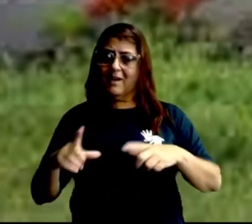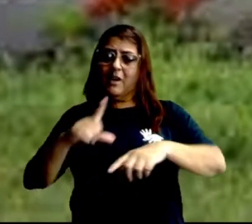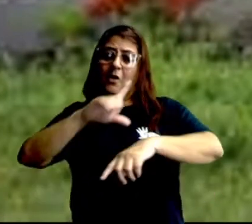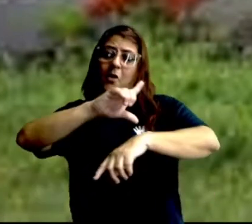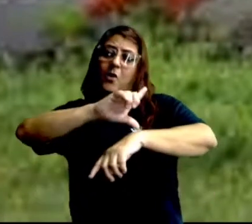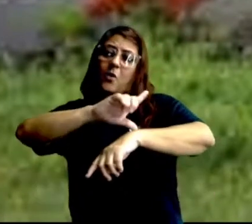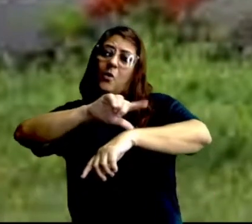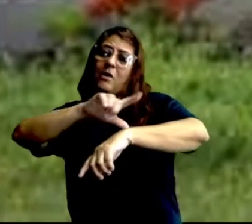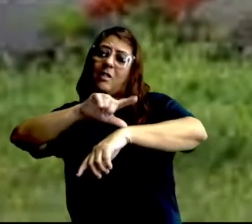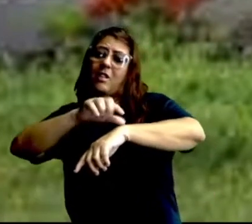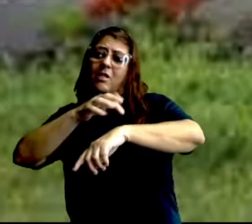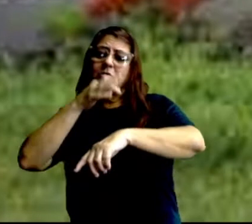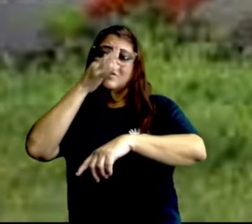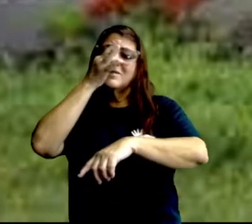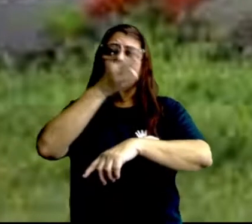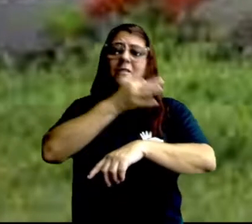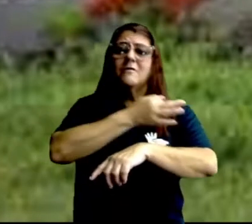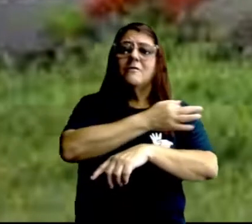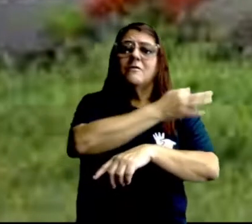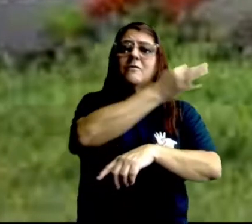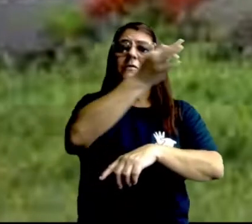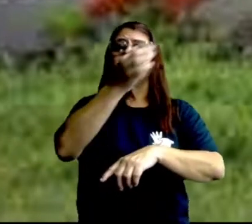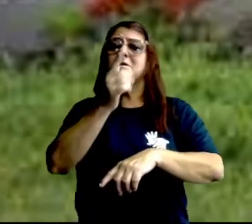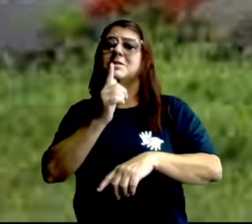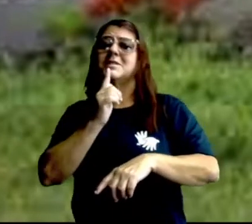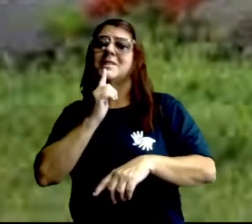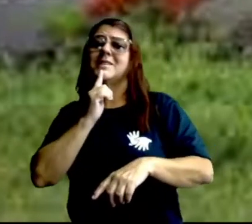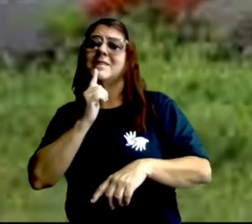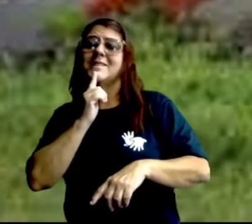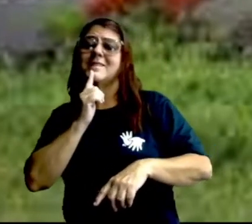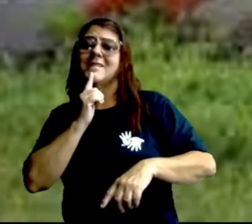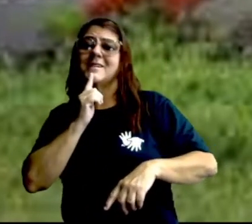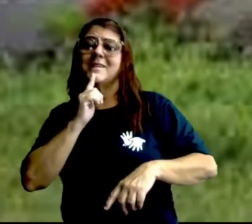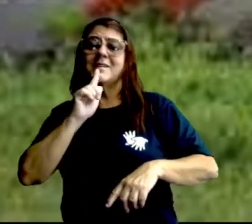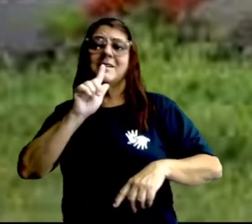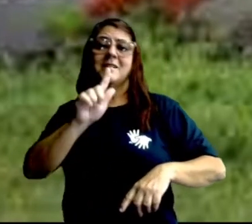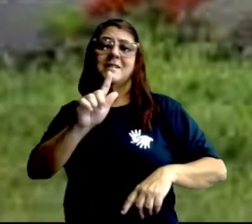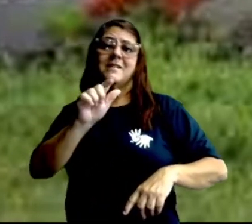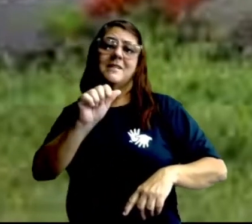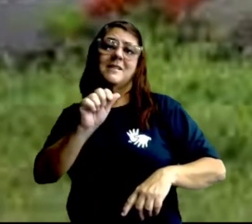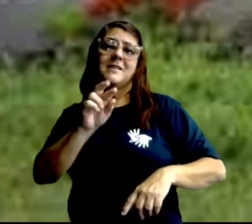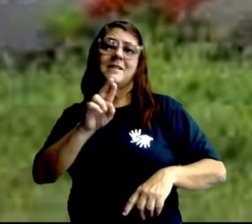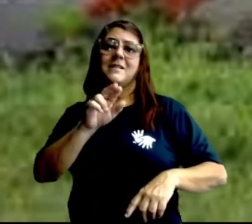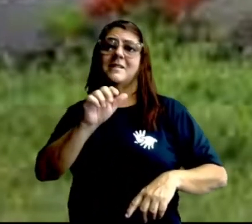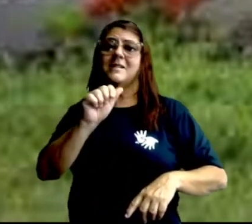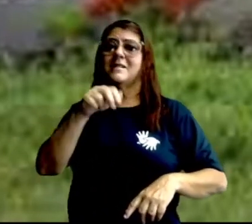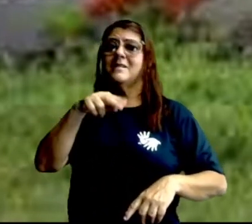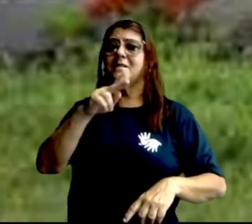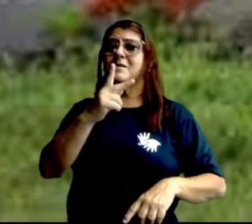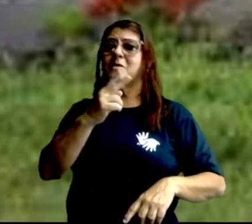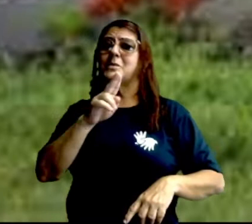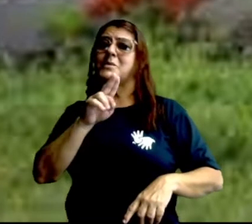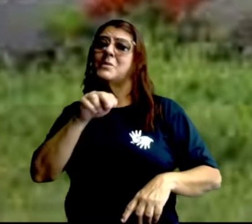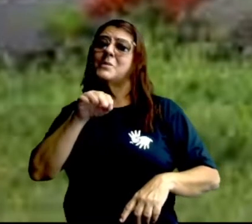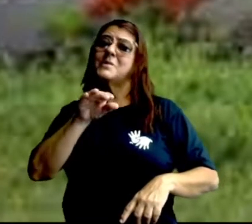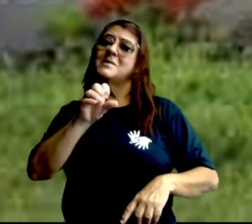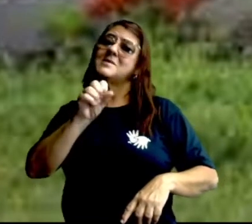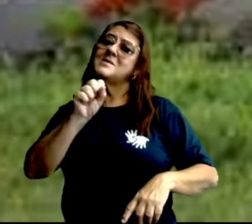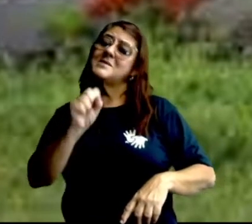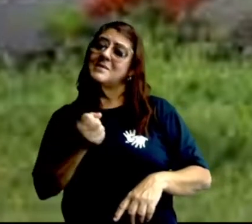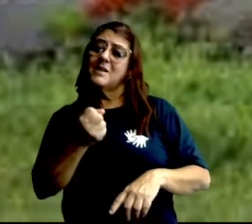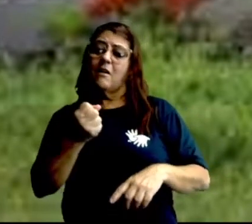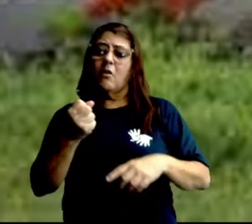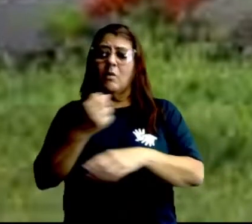Relógio das Flores de Garanhuns e já foi aí em Garanhuns Garanhuns é